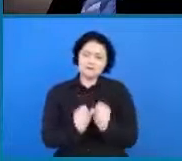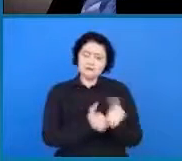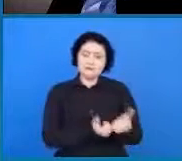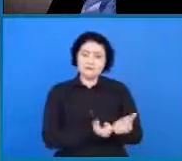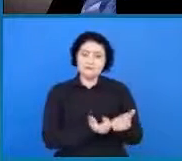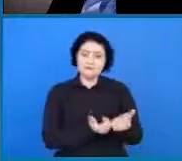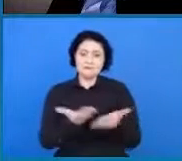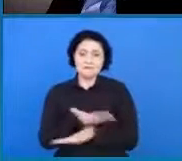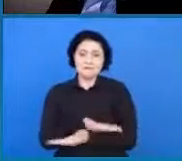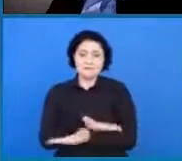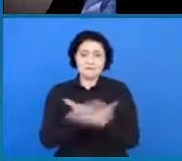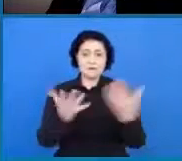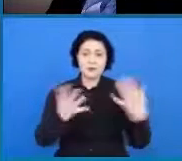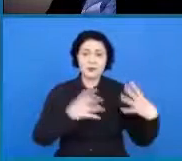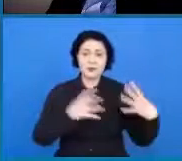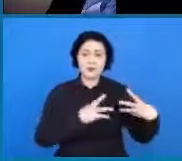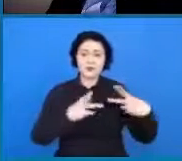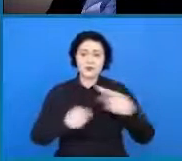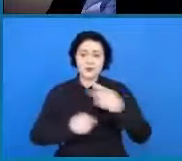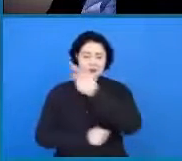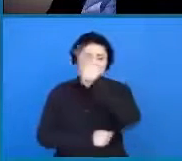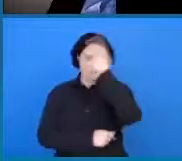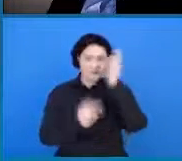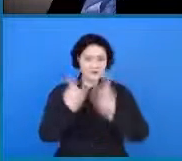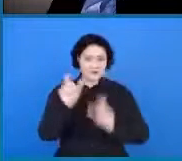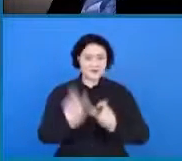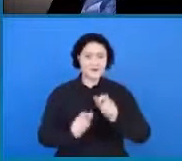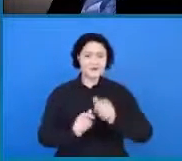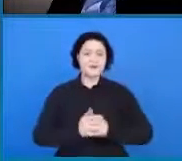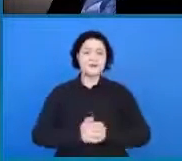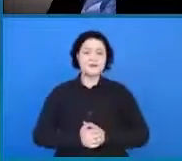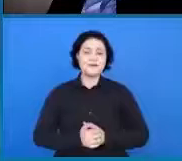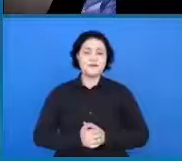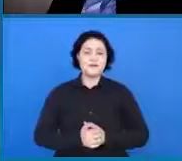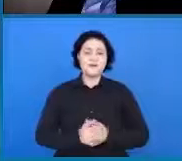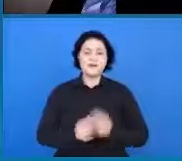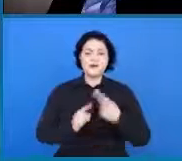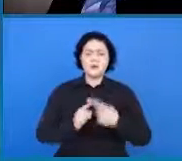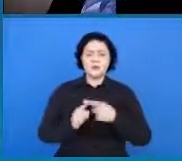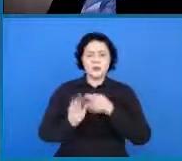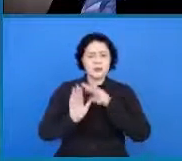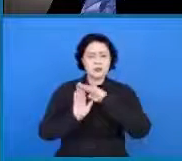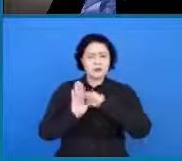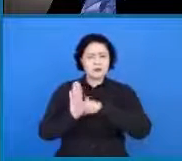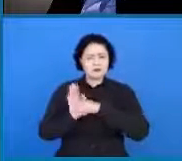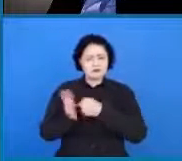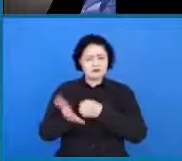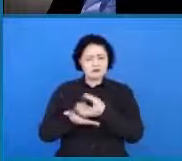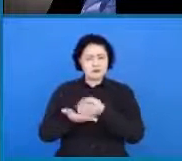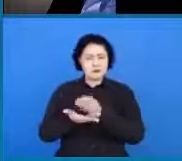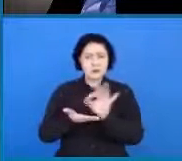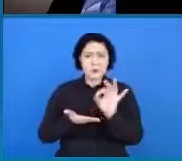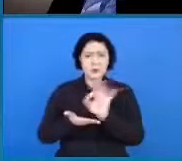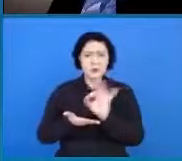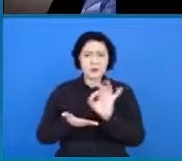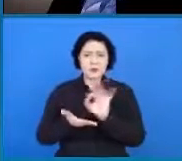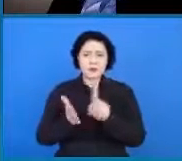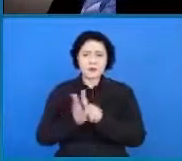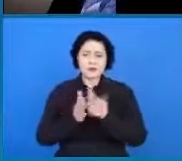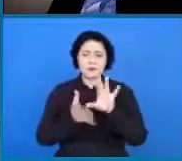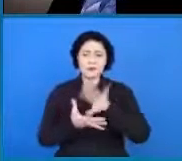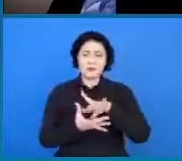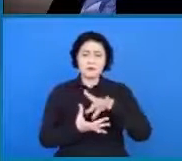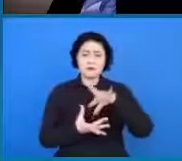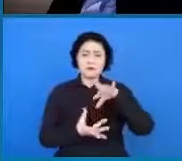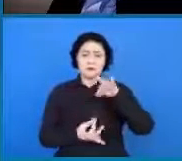ofertada de alimente a todas as gentes e não seria um programa doutrinário idealizado para espíritas